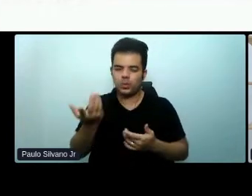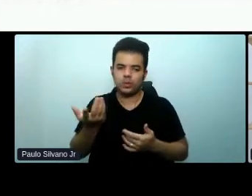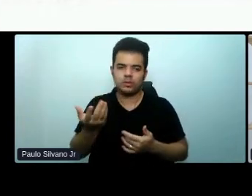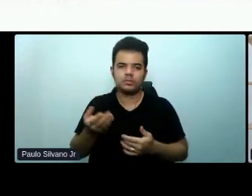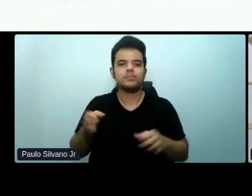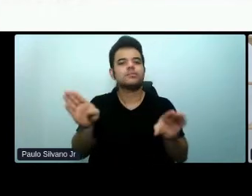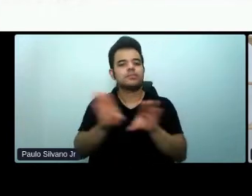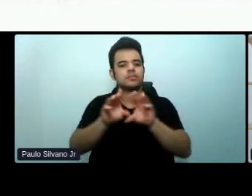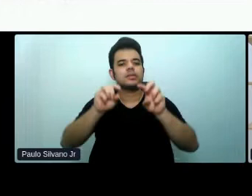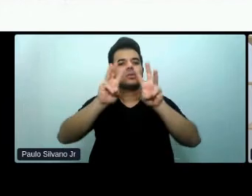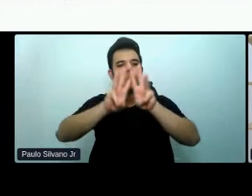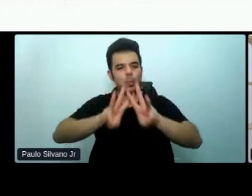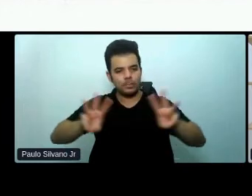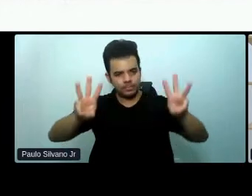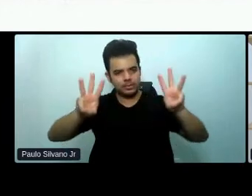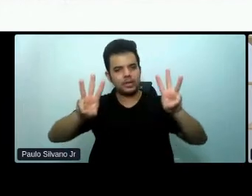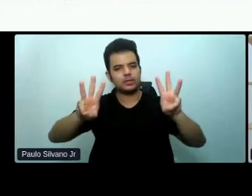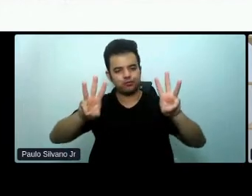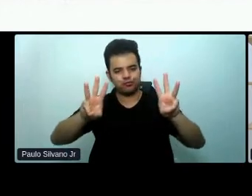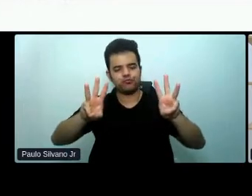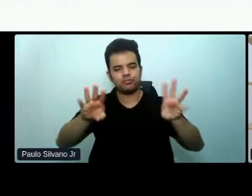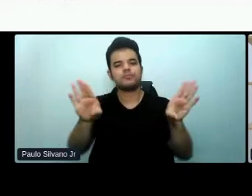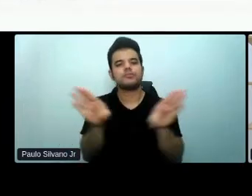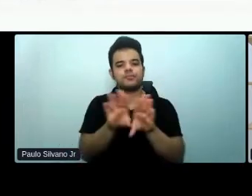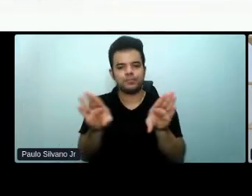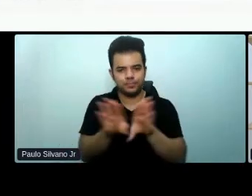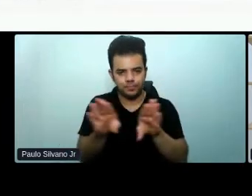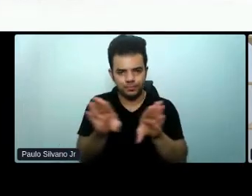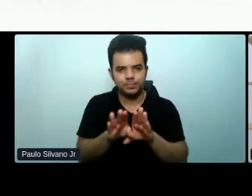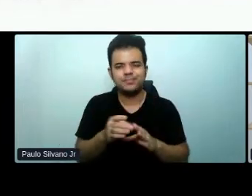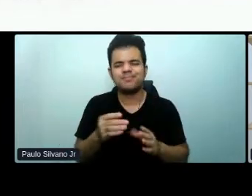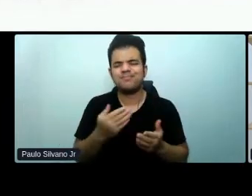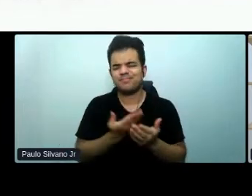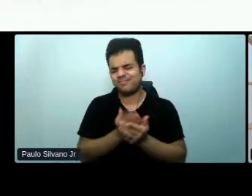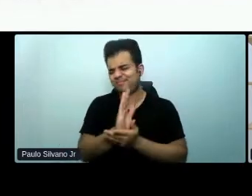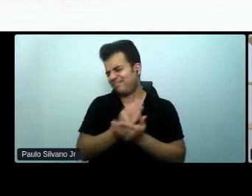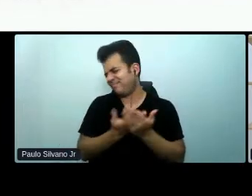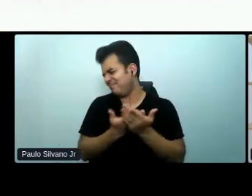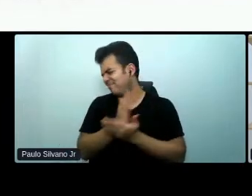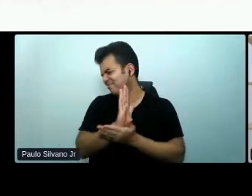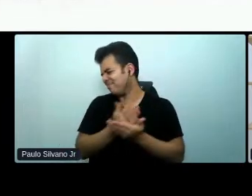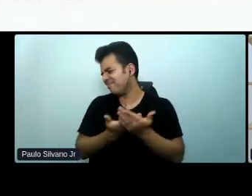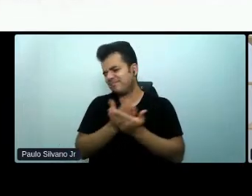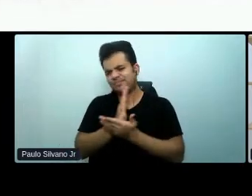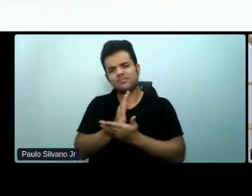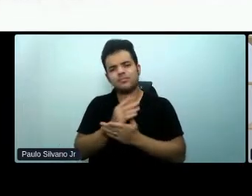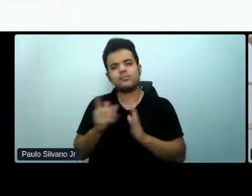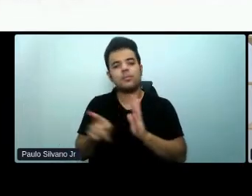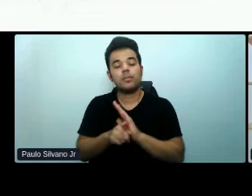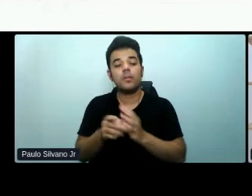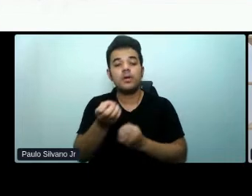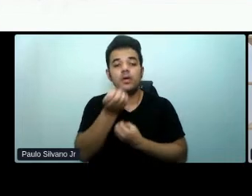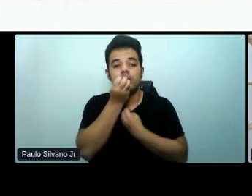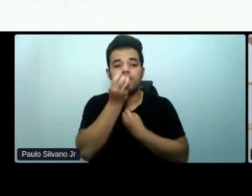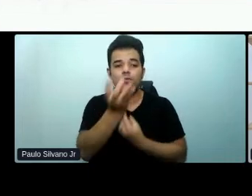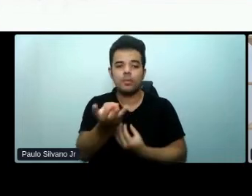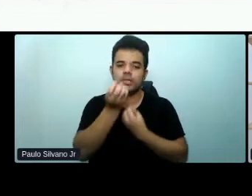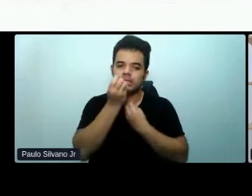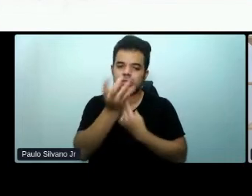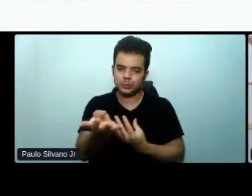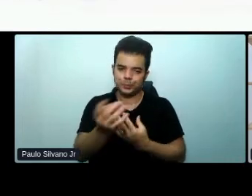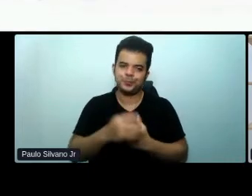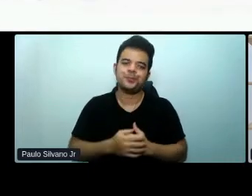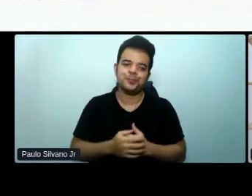Os websites. Uma coisa que me incomoda muito é a informação,